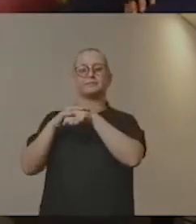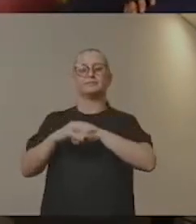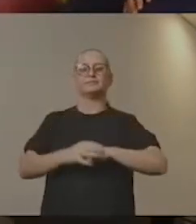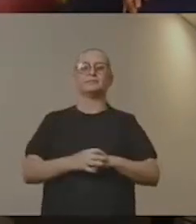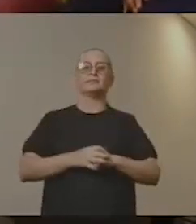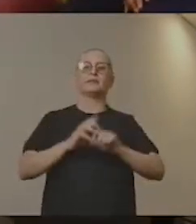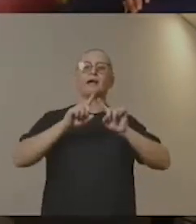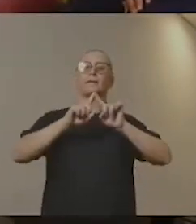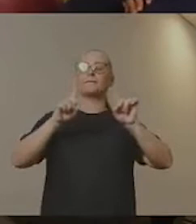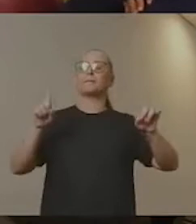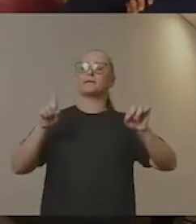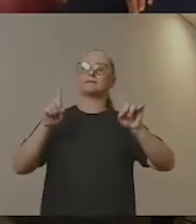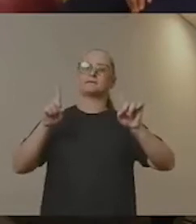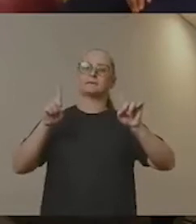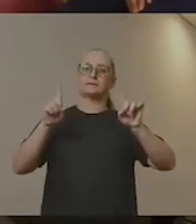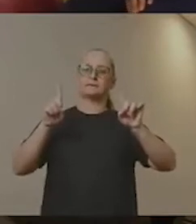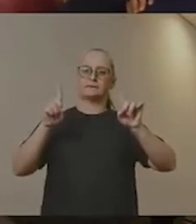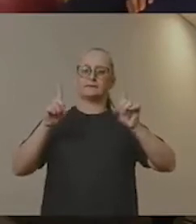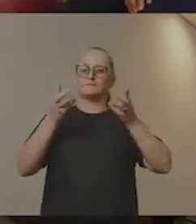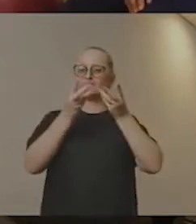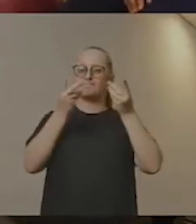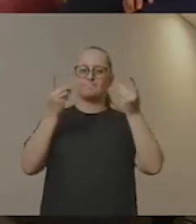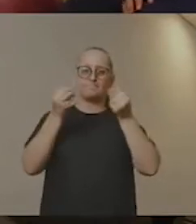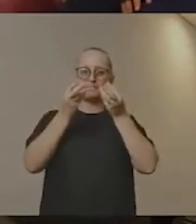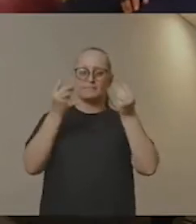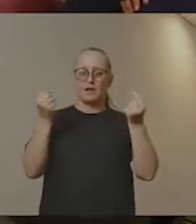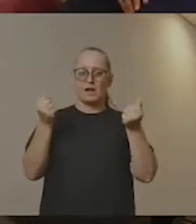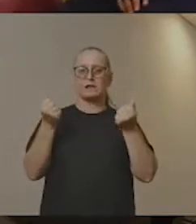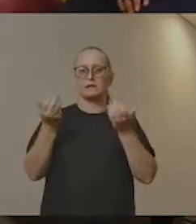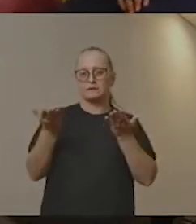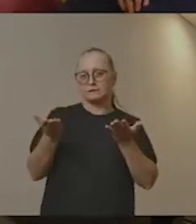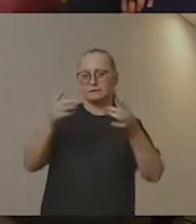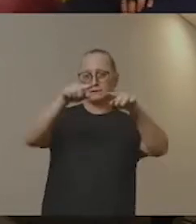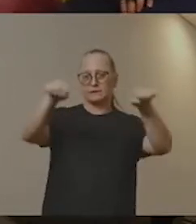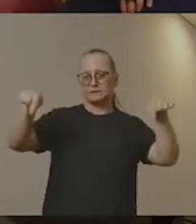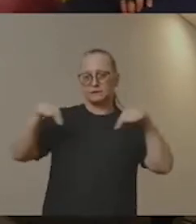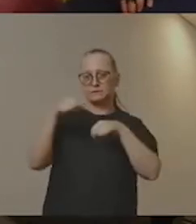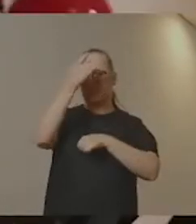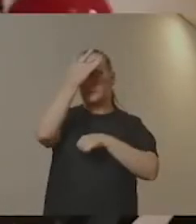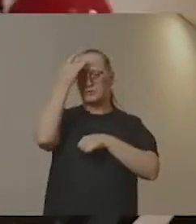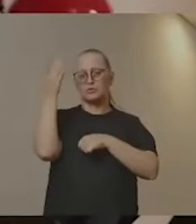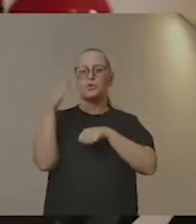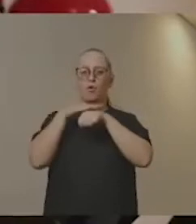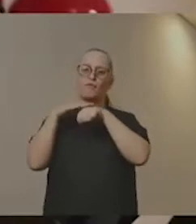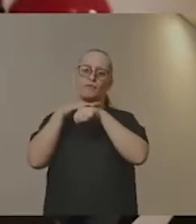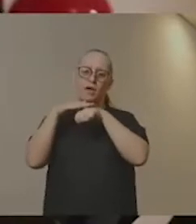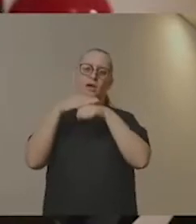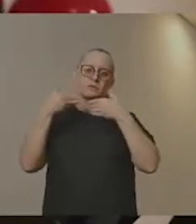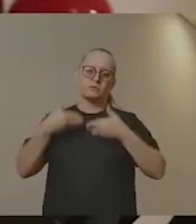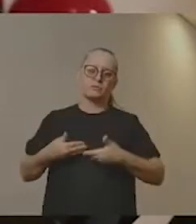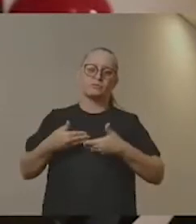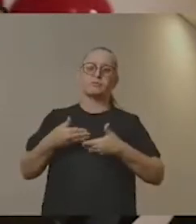Mas, como é que eu posso falar? Poucas pessoas da minha sala conversam comigo, mas eu tenho